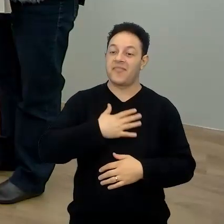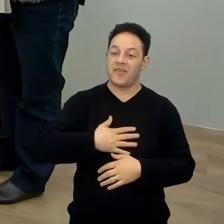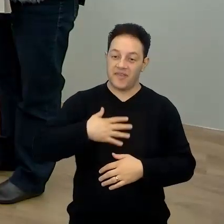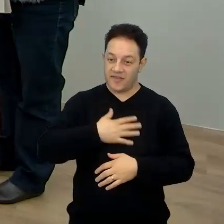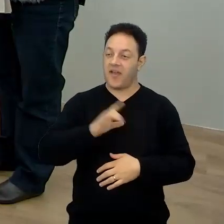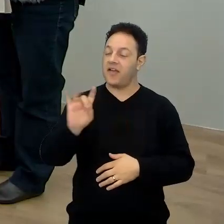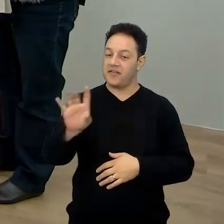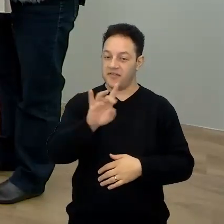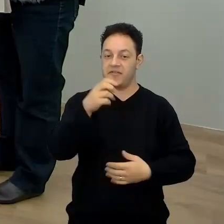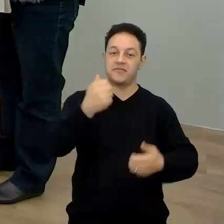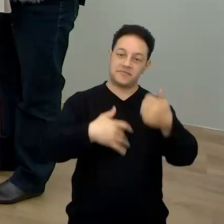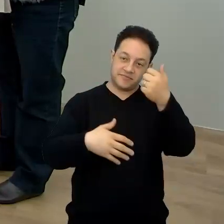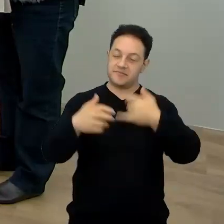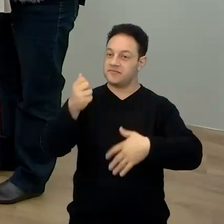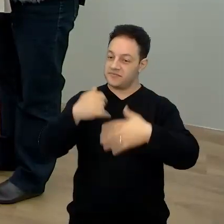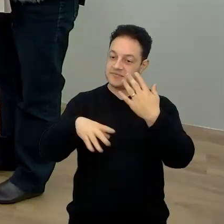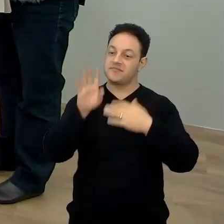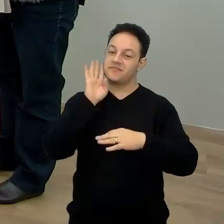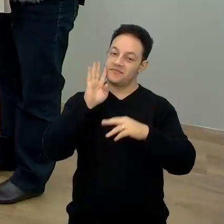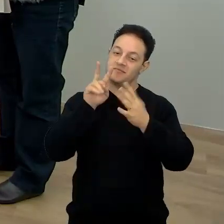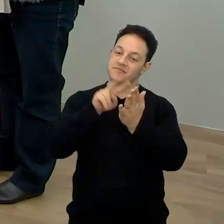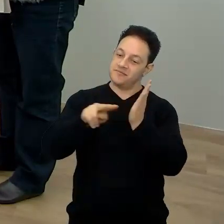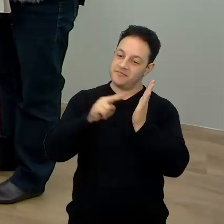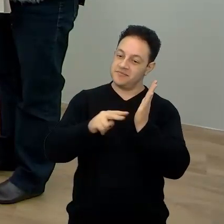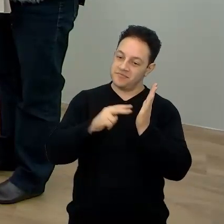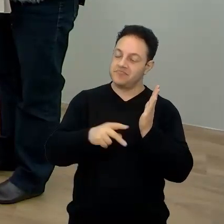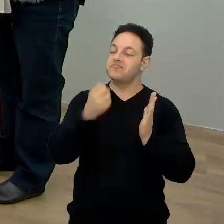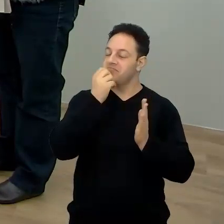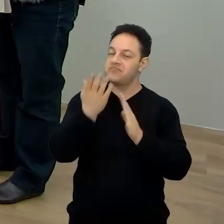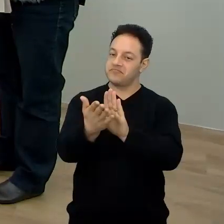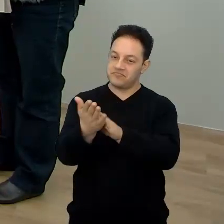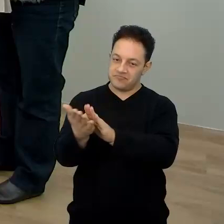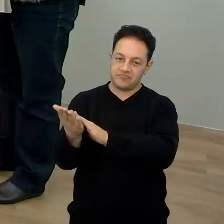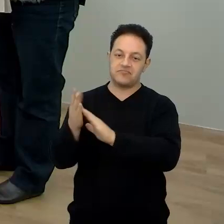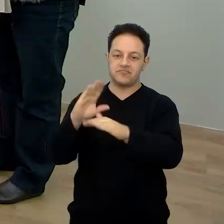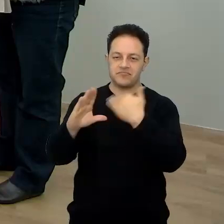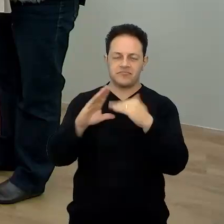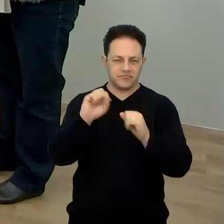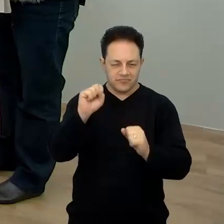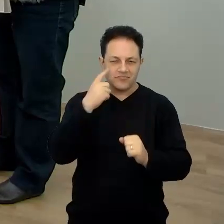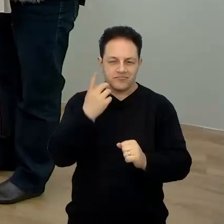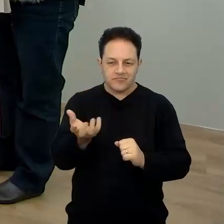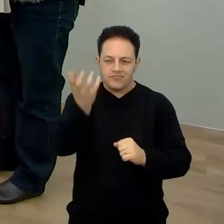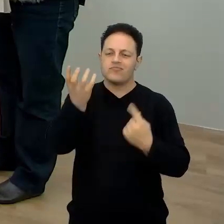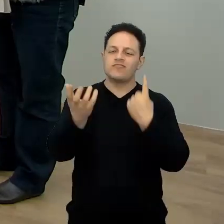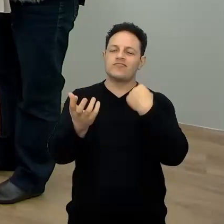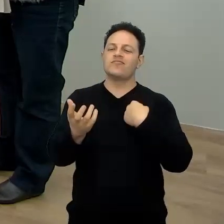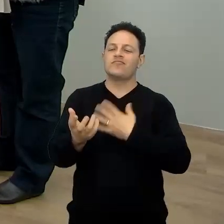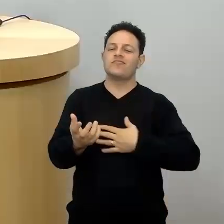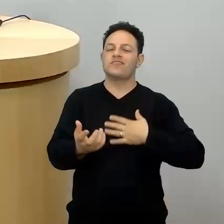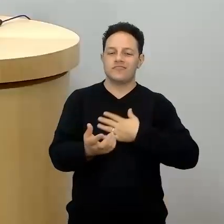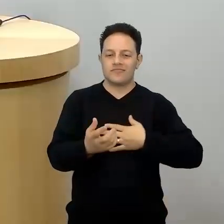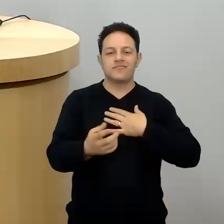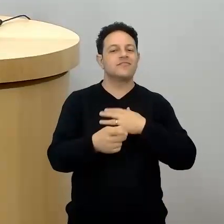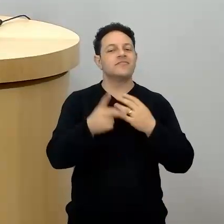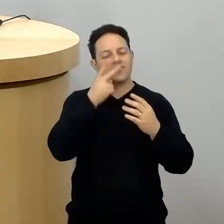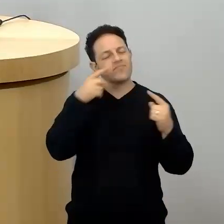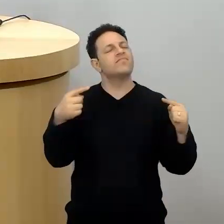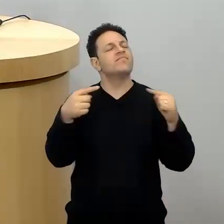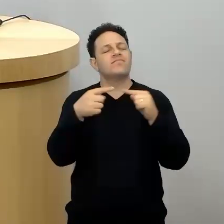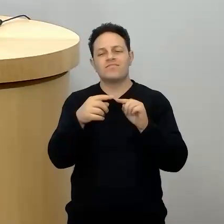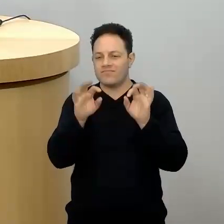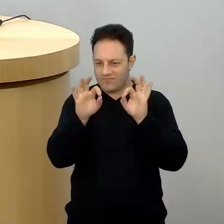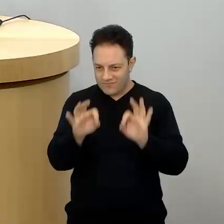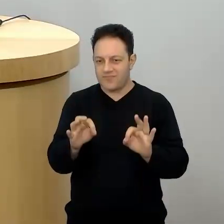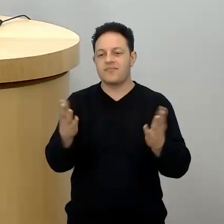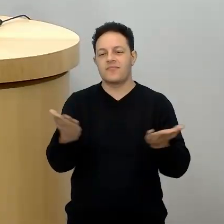comentários que você pontuou aí, né? Muitas contribuições. Posso ressaltar um? Pode. Que eu achei que tem, assim, tá muito relacionado